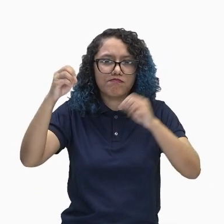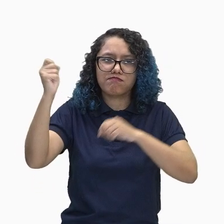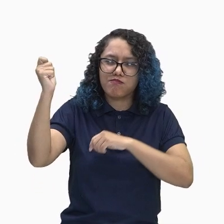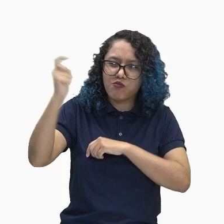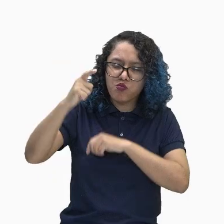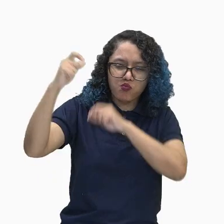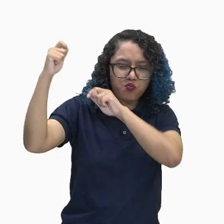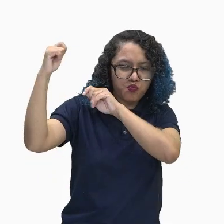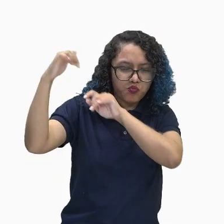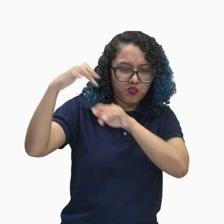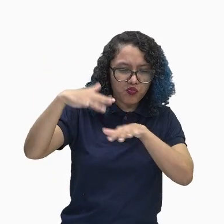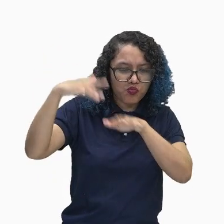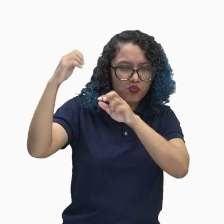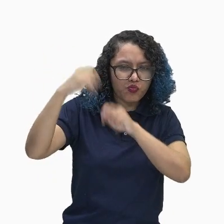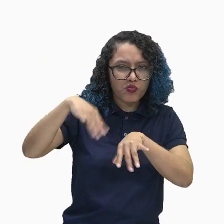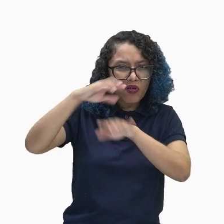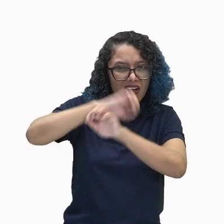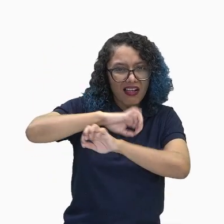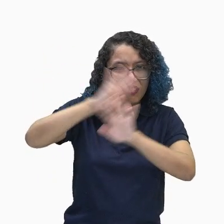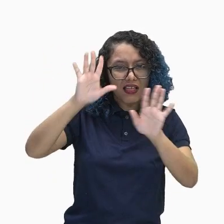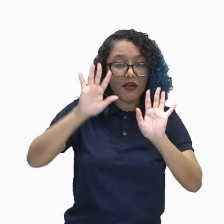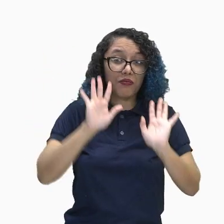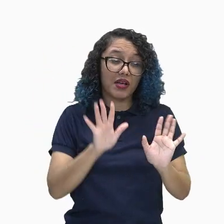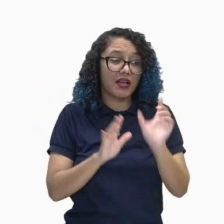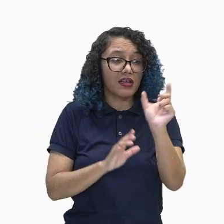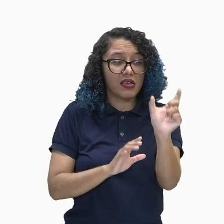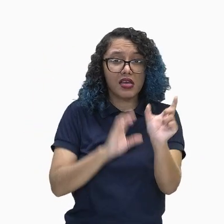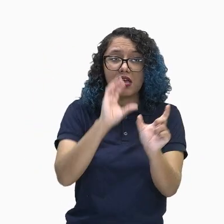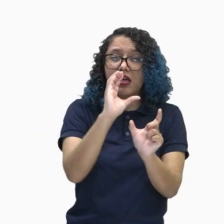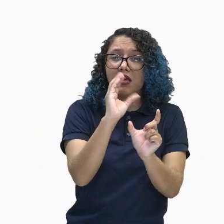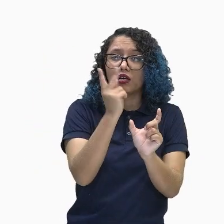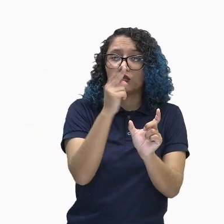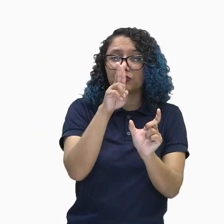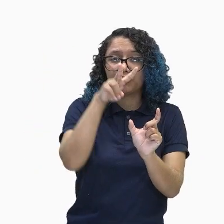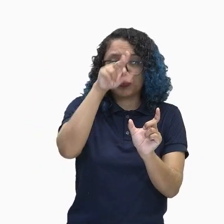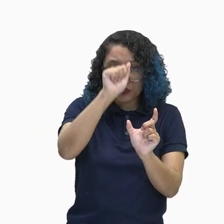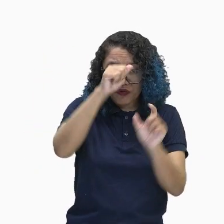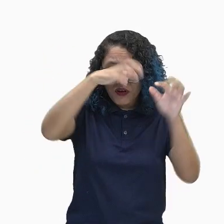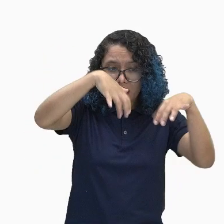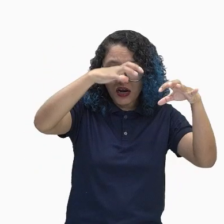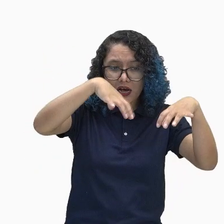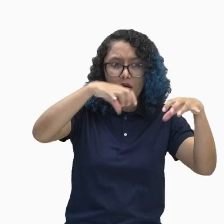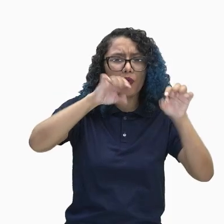a chuva, ela molha, né,